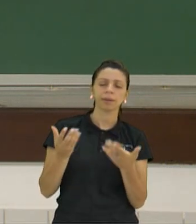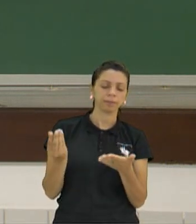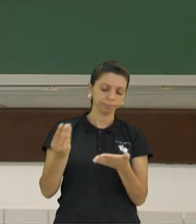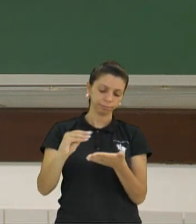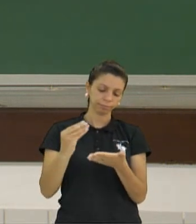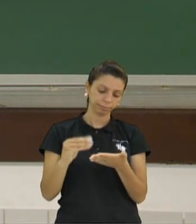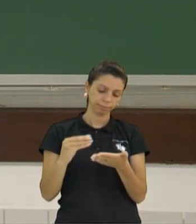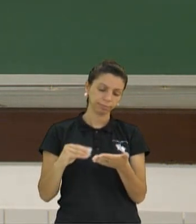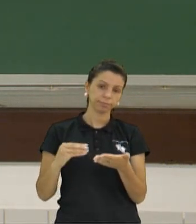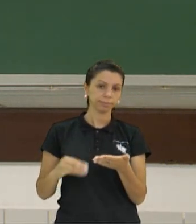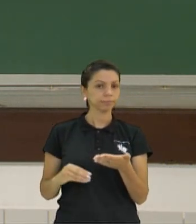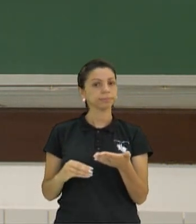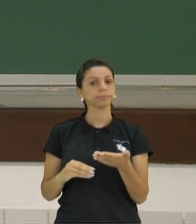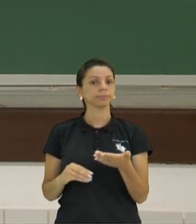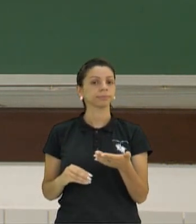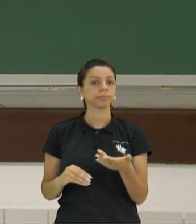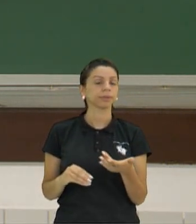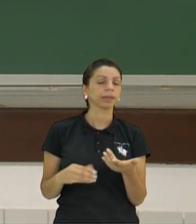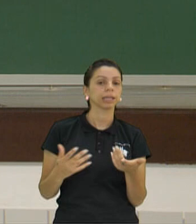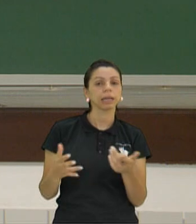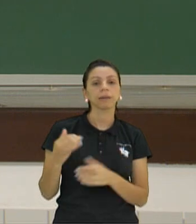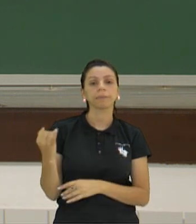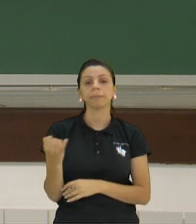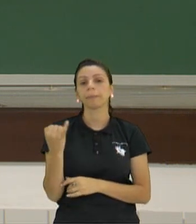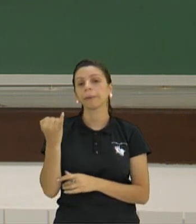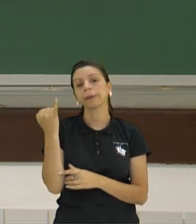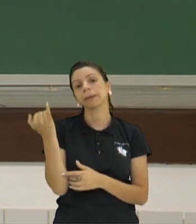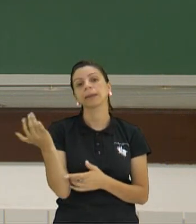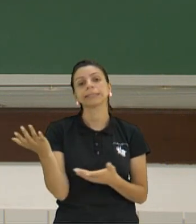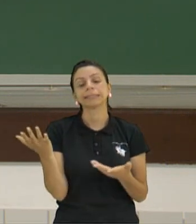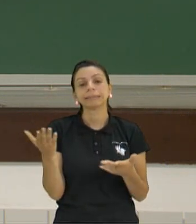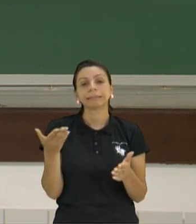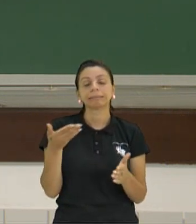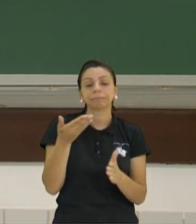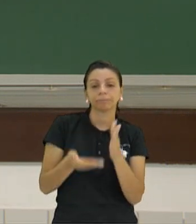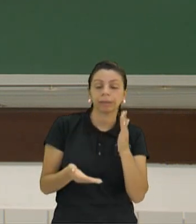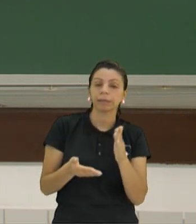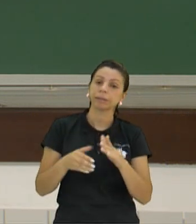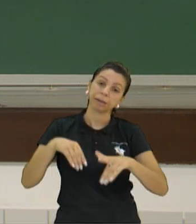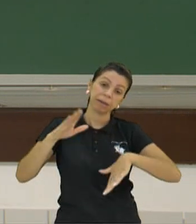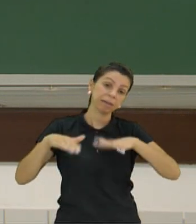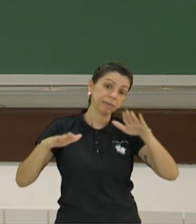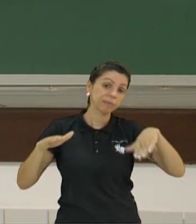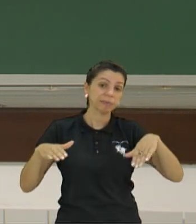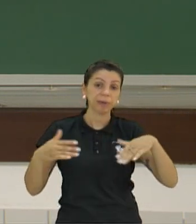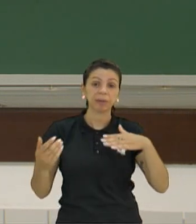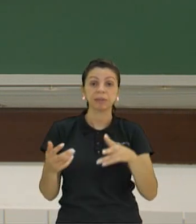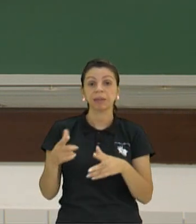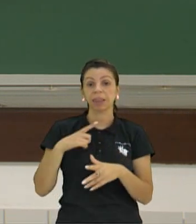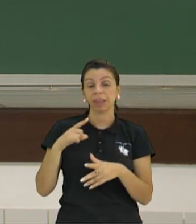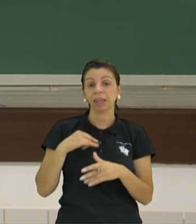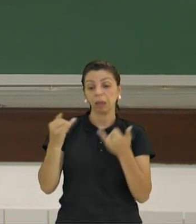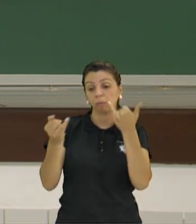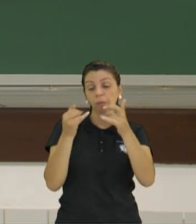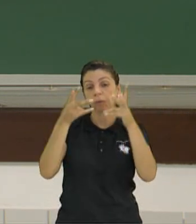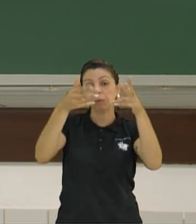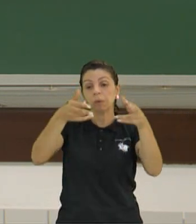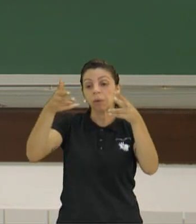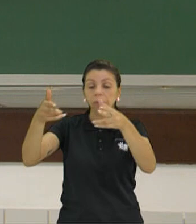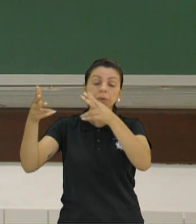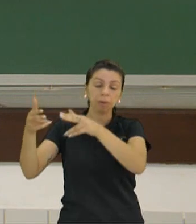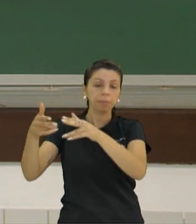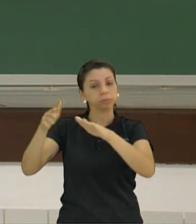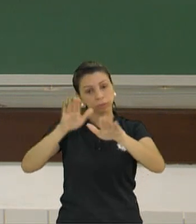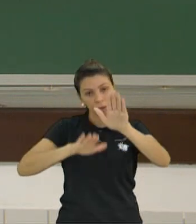tanta coisa e fogem coisas importantes e, de repente, tem coisa repetida, desnecessária. Então, tem que olhar isso, tem que ter